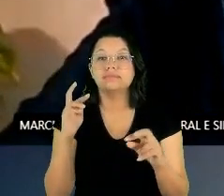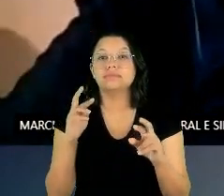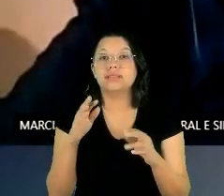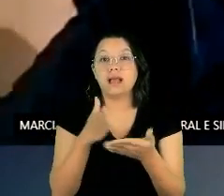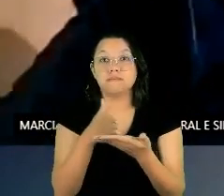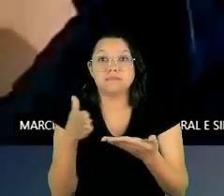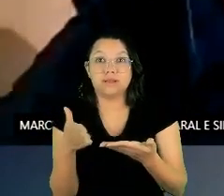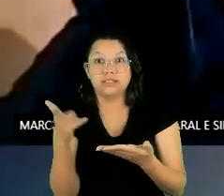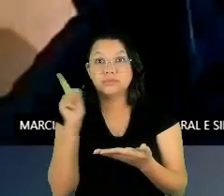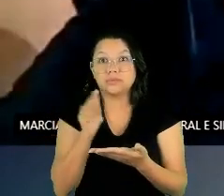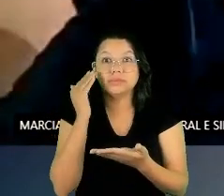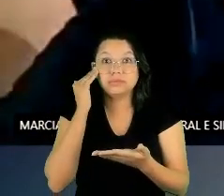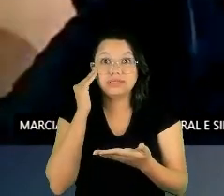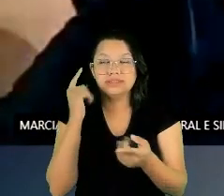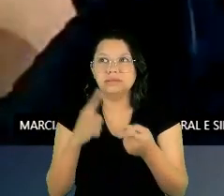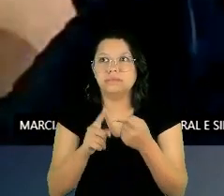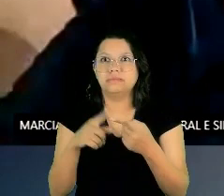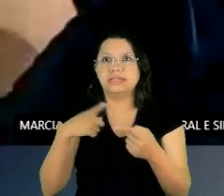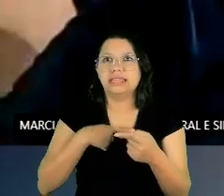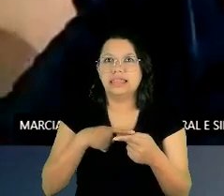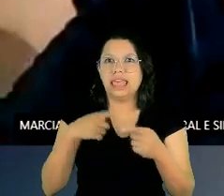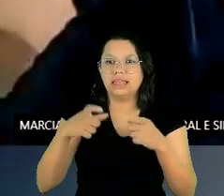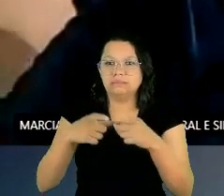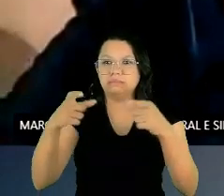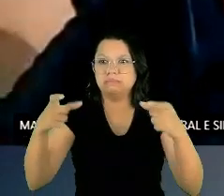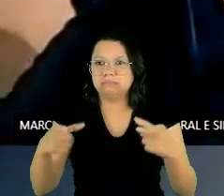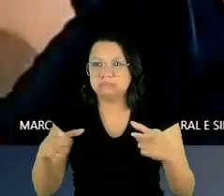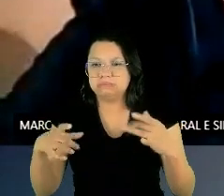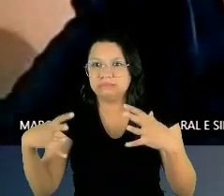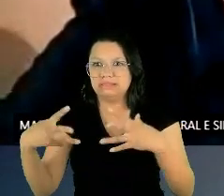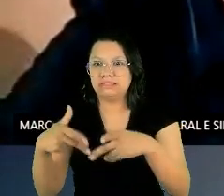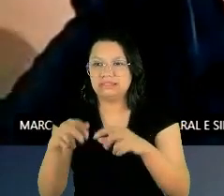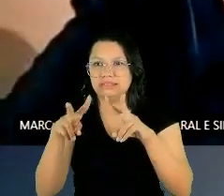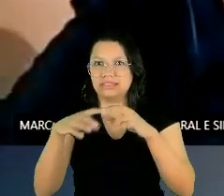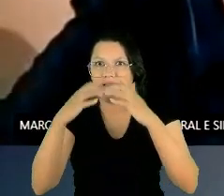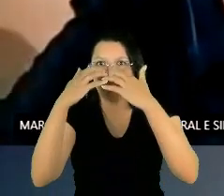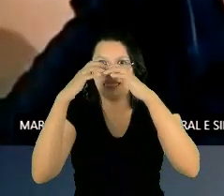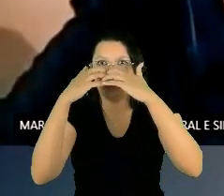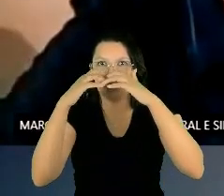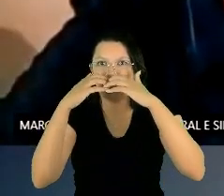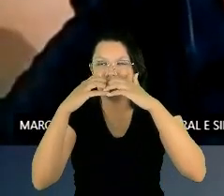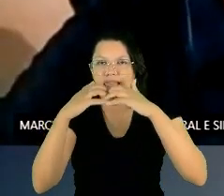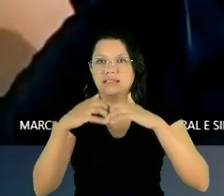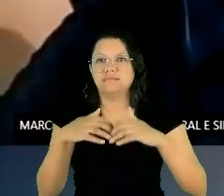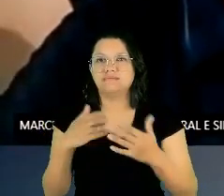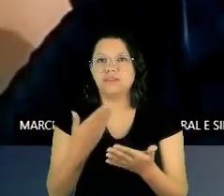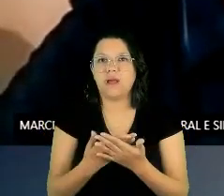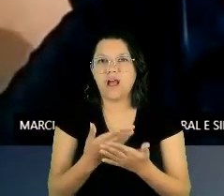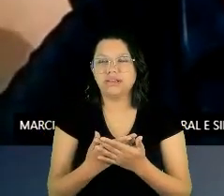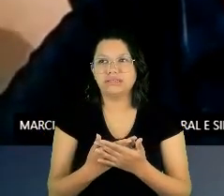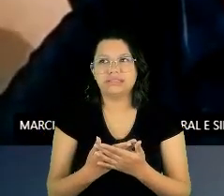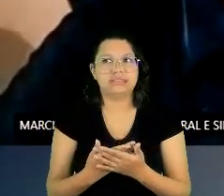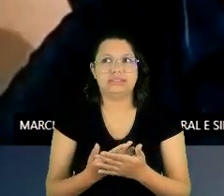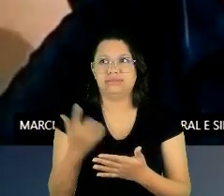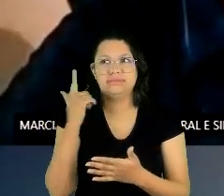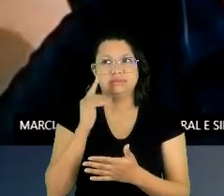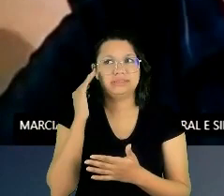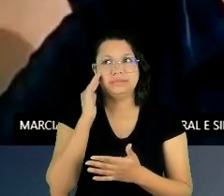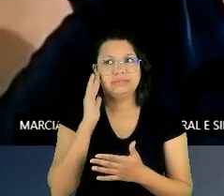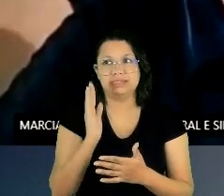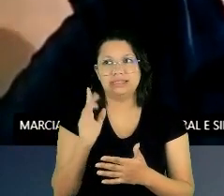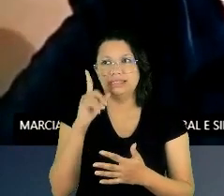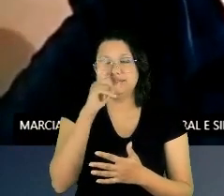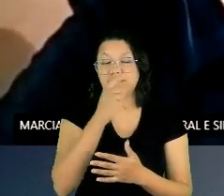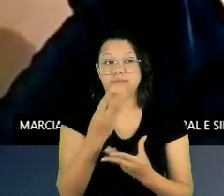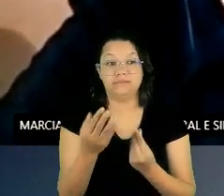que eu consegui entender, né? Porque tem uma parte enorme ali de neurociência, neurologia, né? E